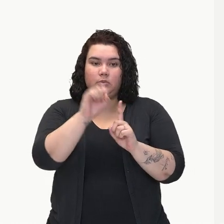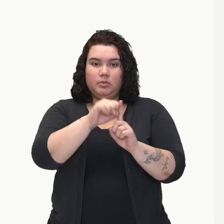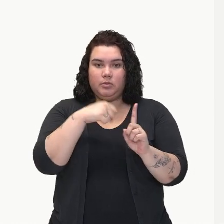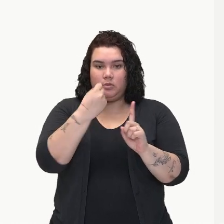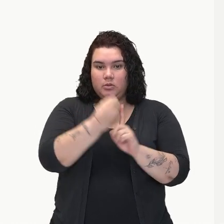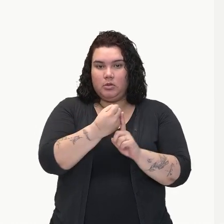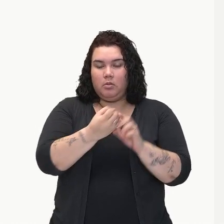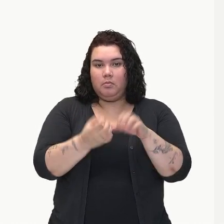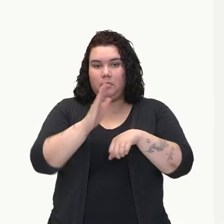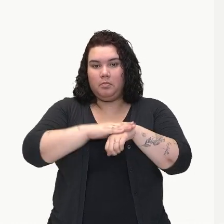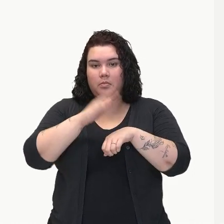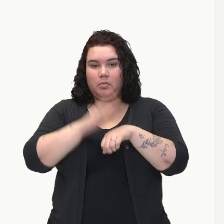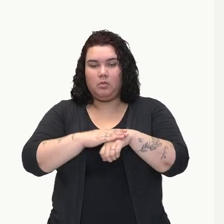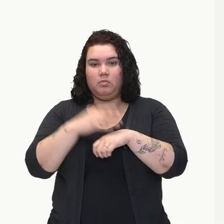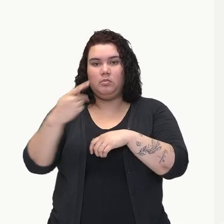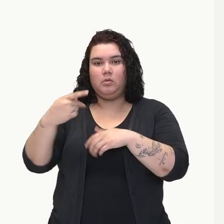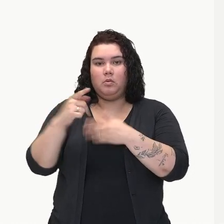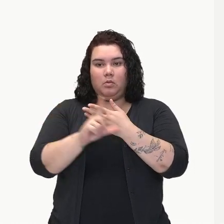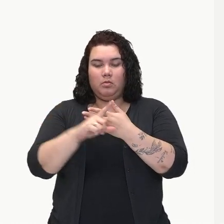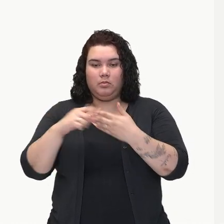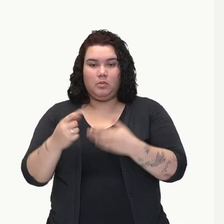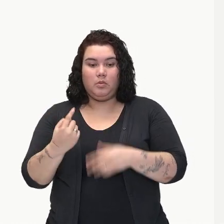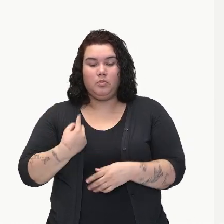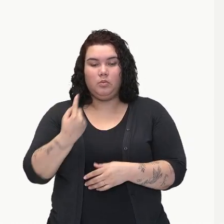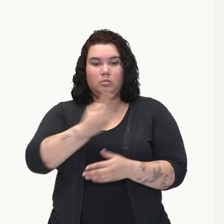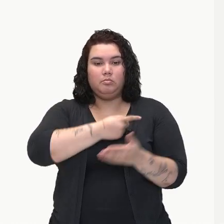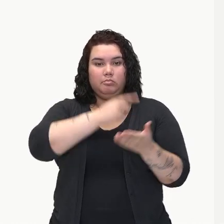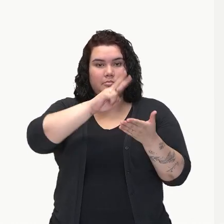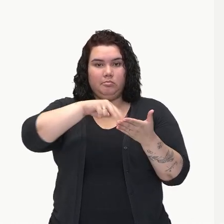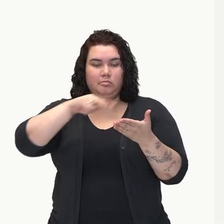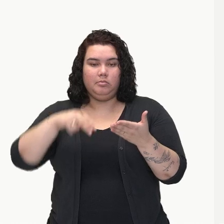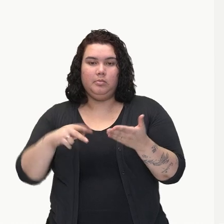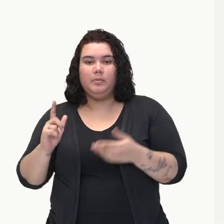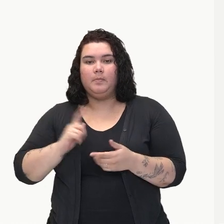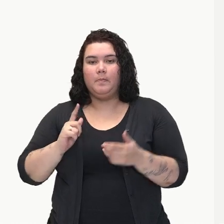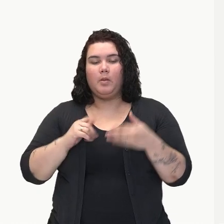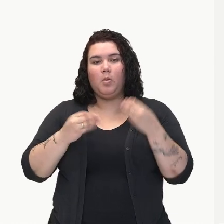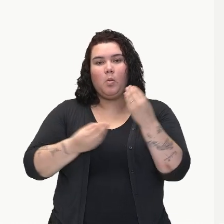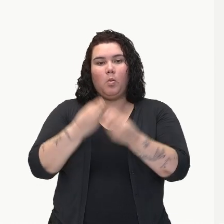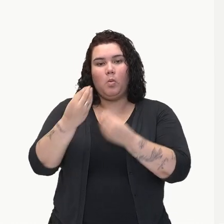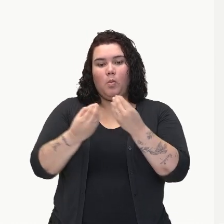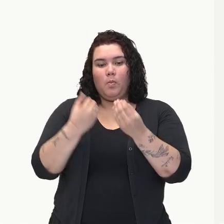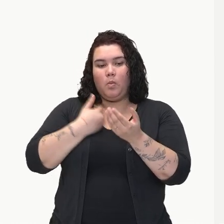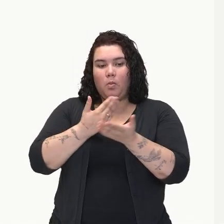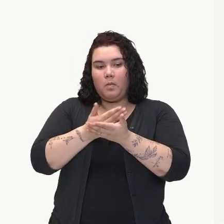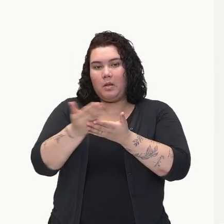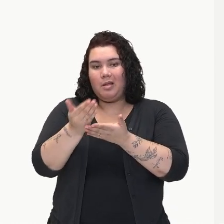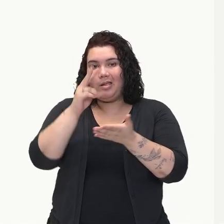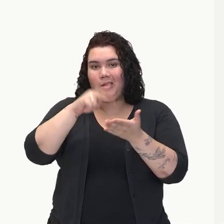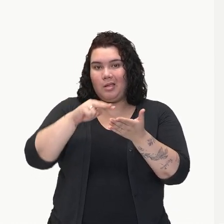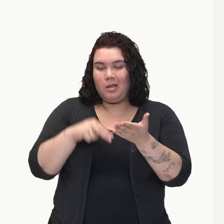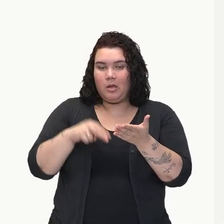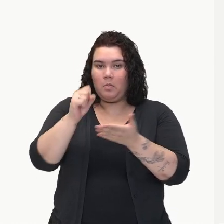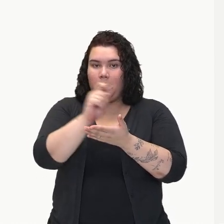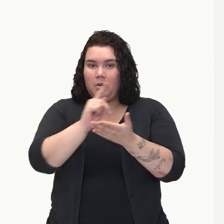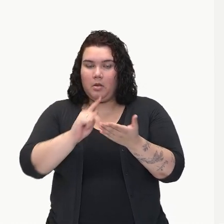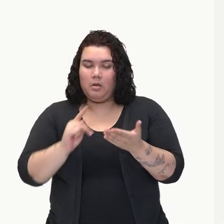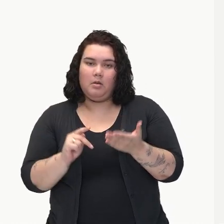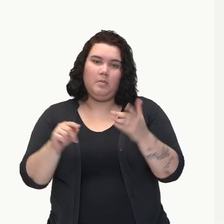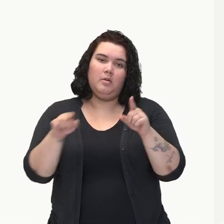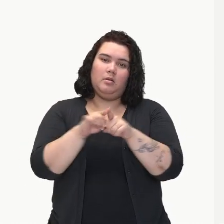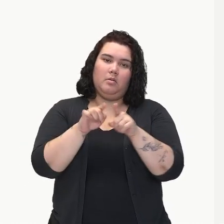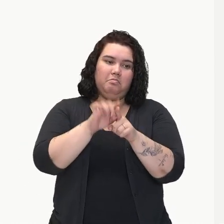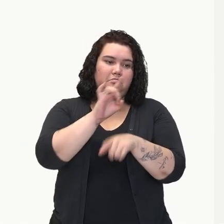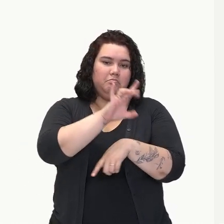escritor, nós, enquanto leitores, recebemos. E a forma que eu vou ler, que eu vou receber esse poema, também é